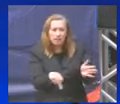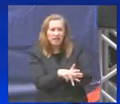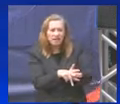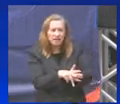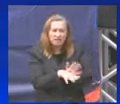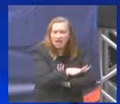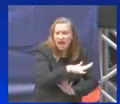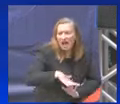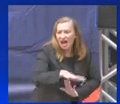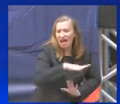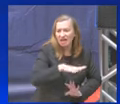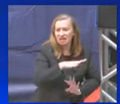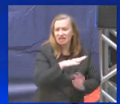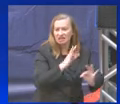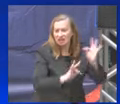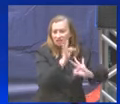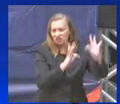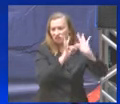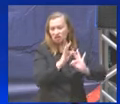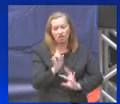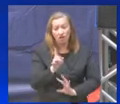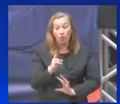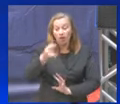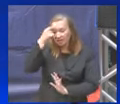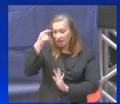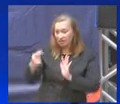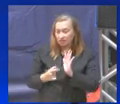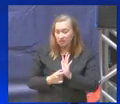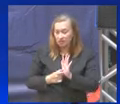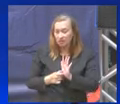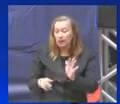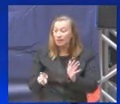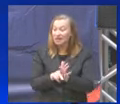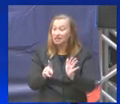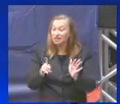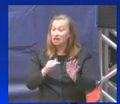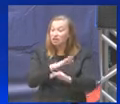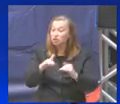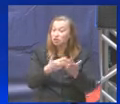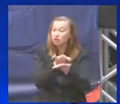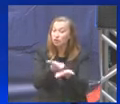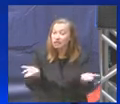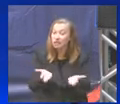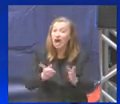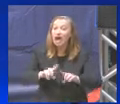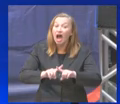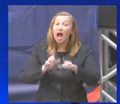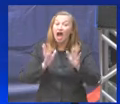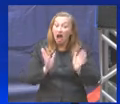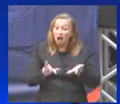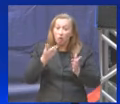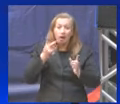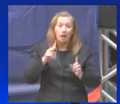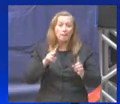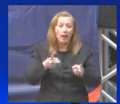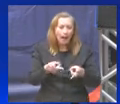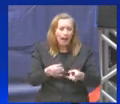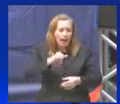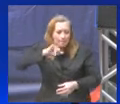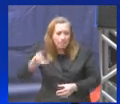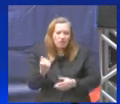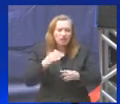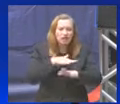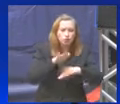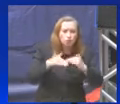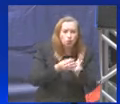tecnologia. Não é. Inteligência artificial é para todos. Agora, para enxergar, para aproveitar todas